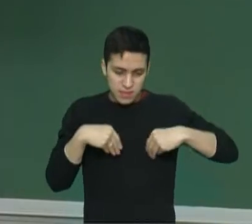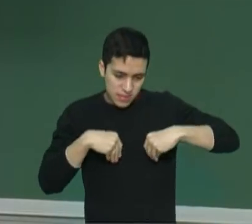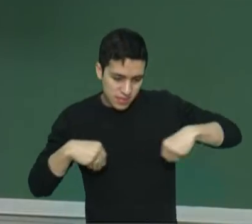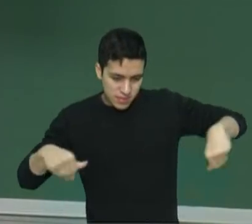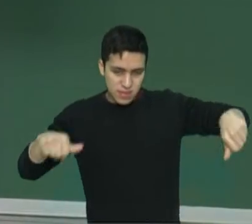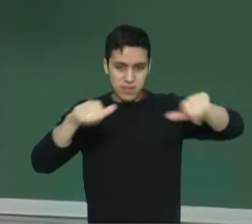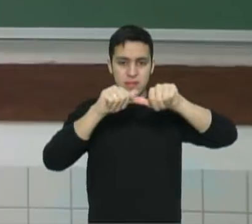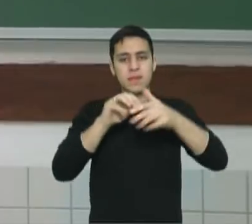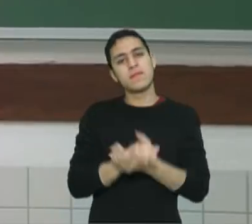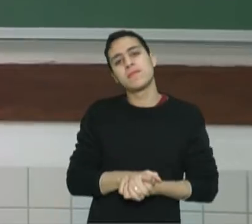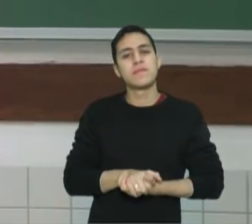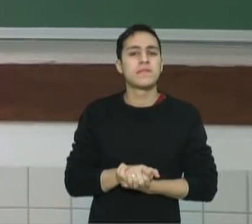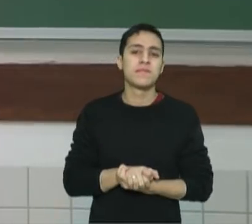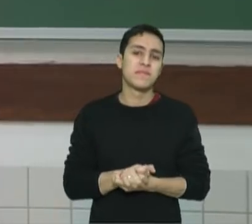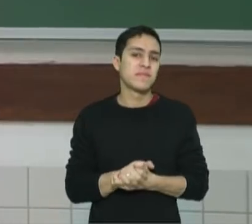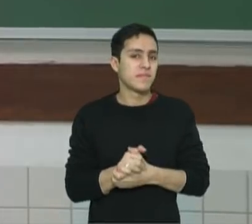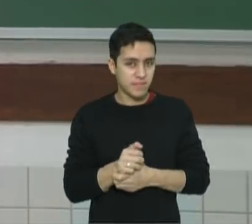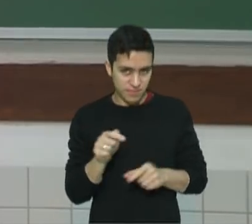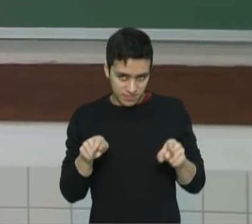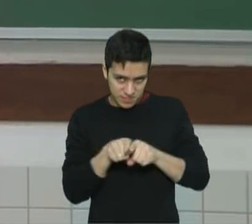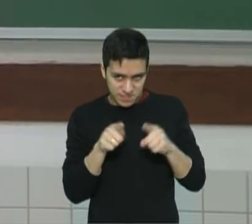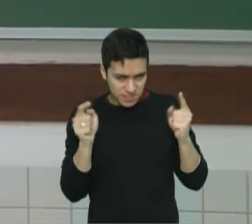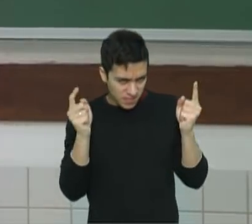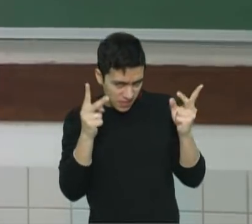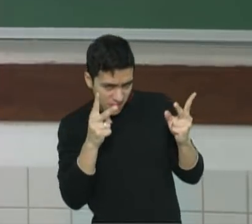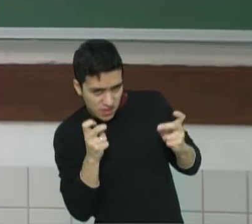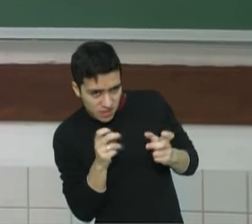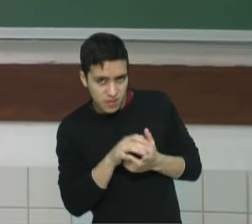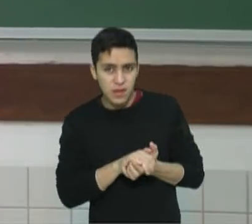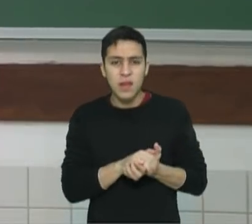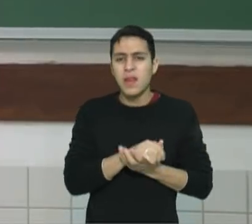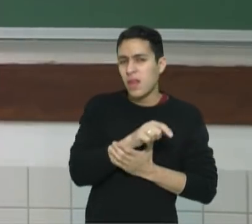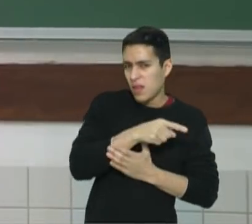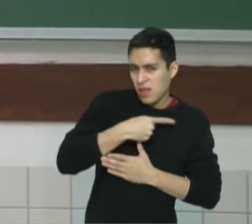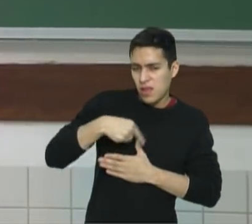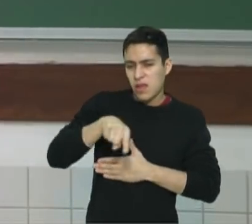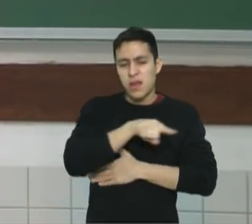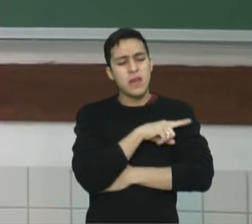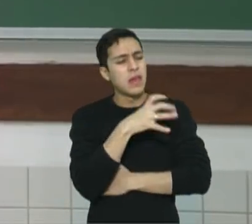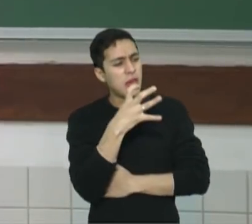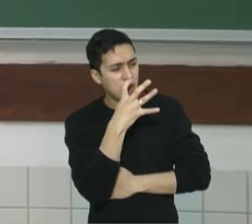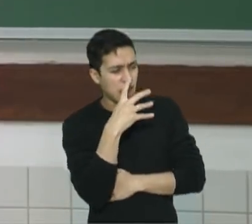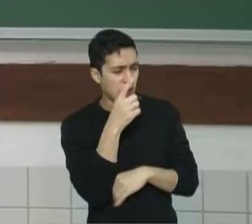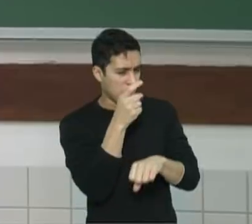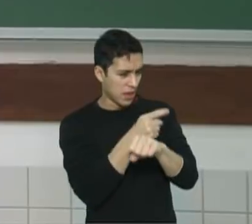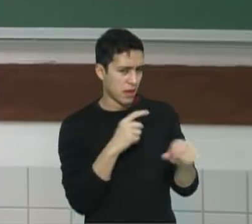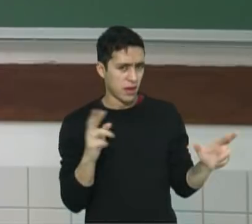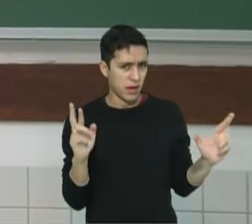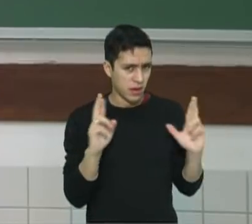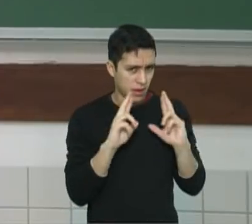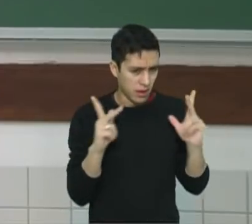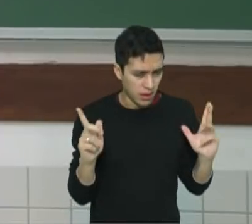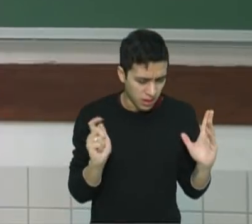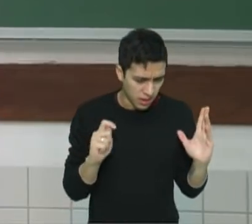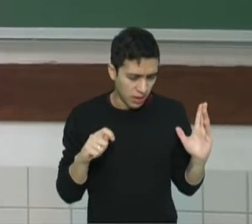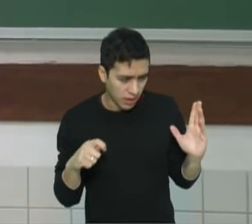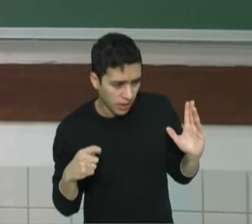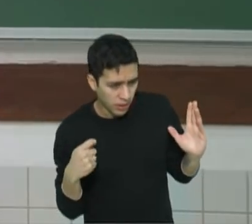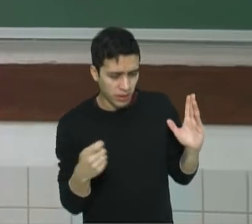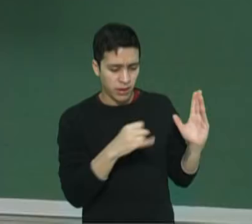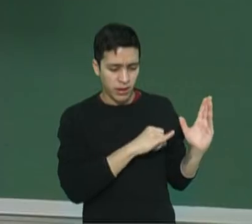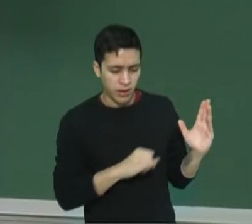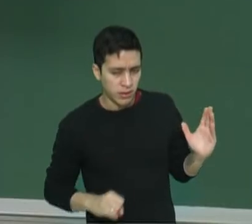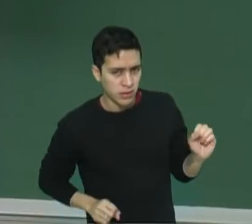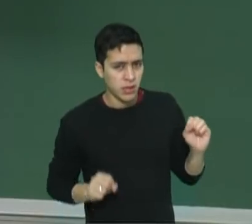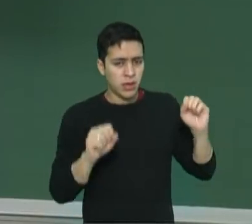território. E também observem que a gente já identifica uma questão diferenciada de noção imperialista, entra